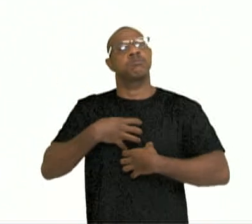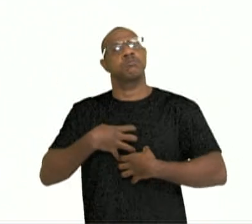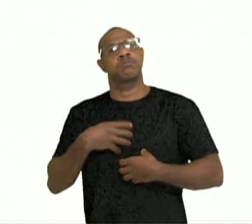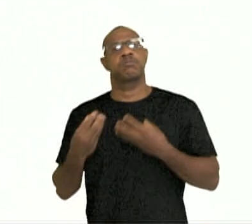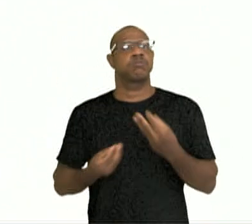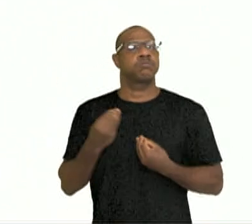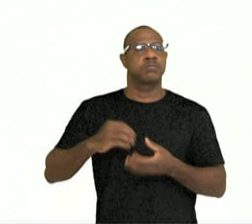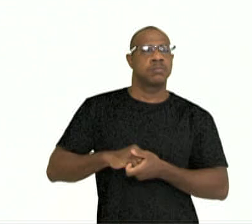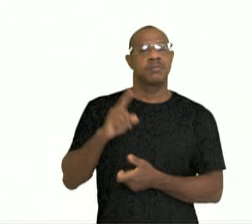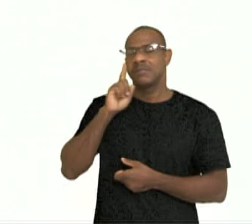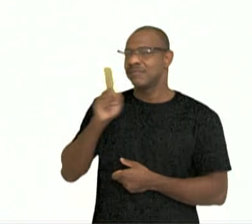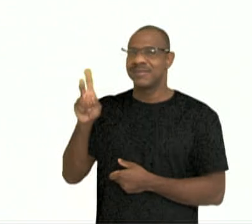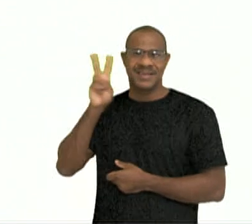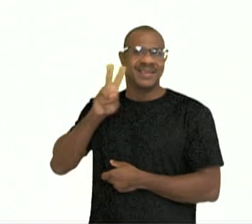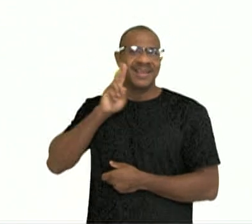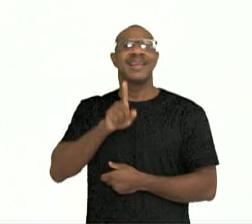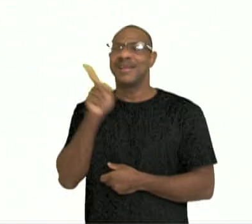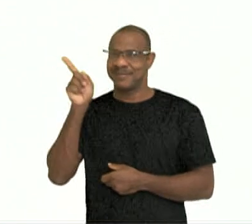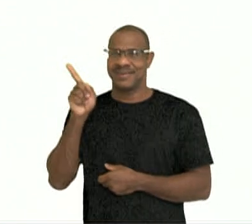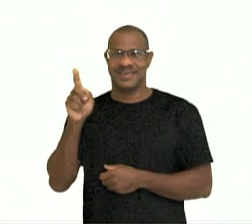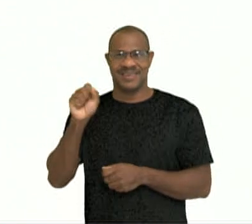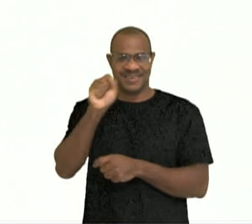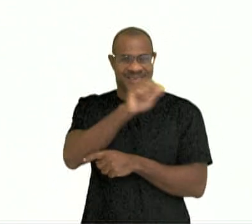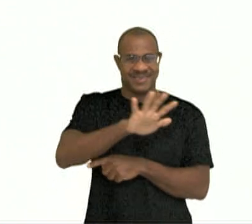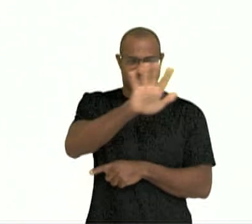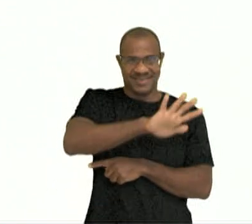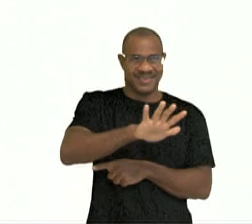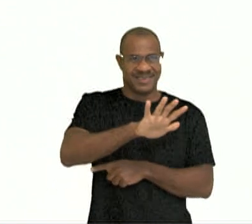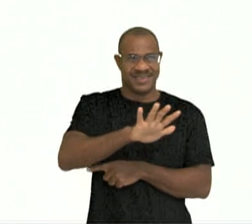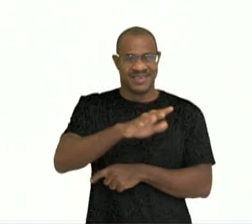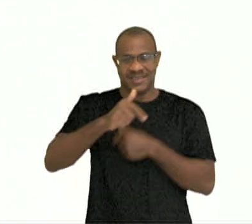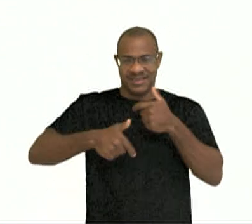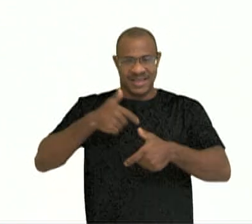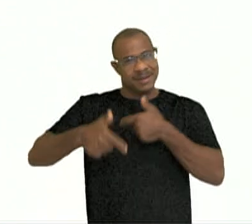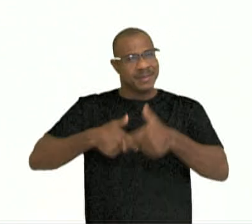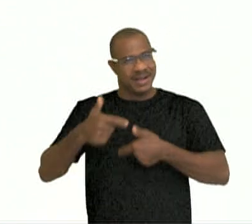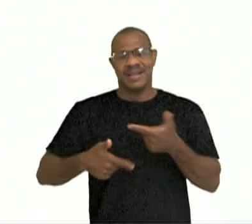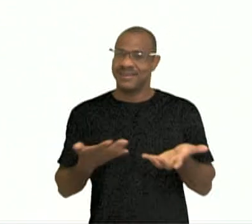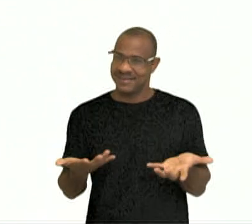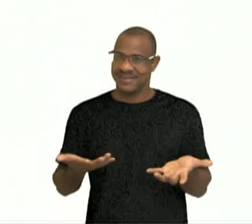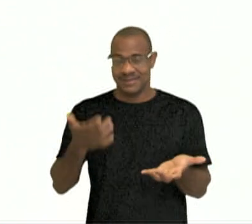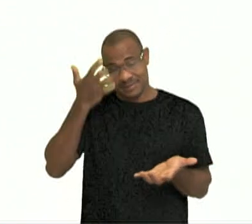Lembra da imagem que eu acabei de passar para vocês agora? Lembra da obra de Sica,